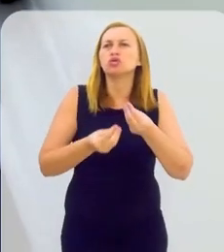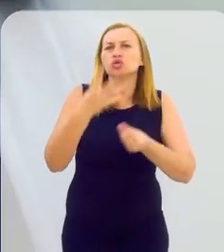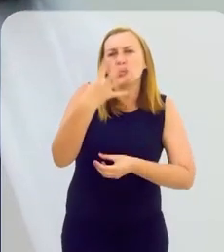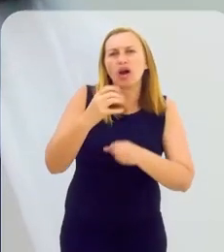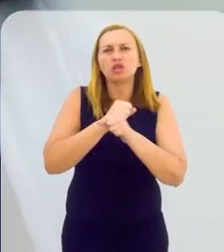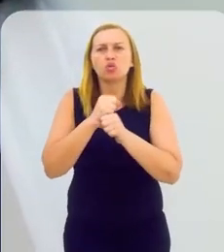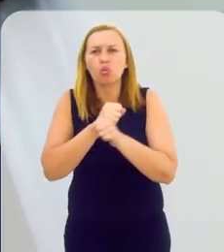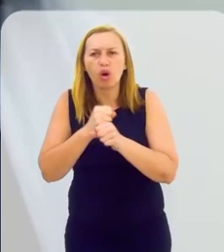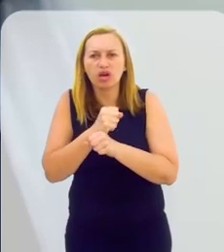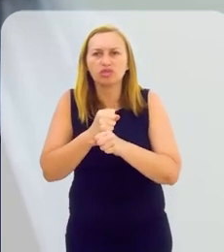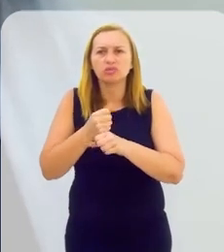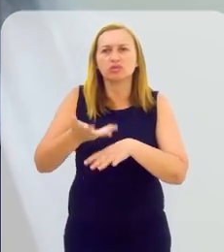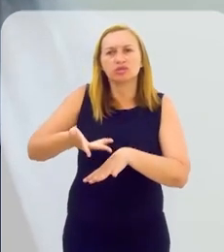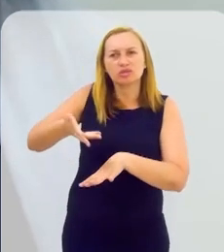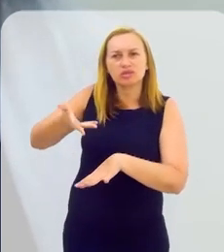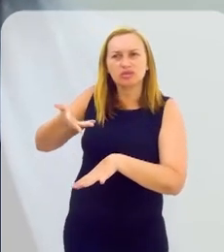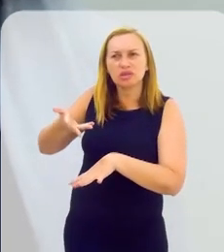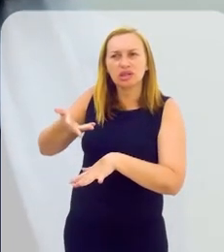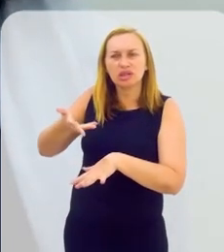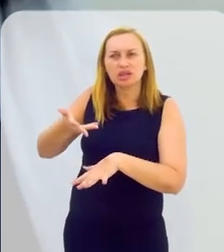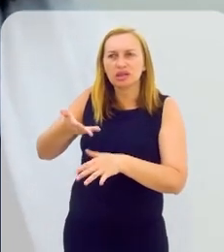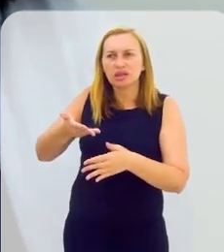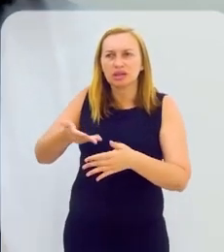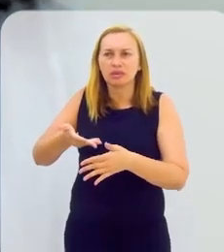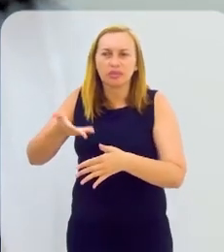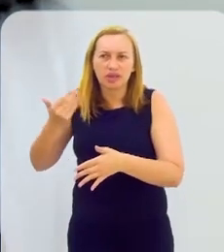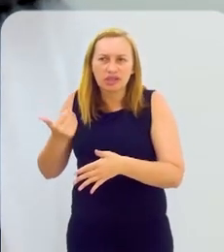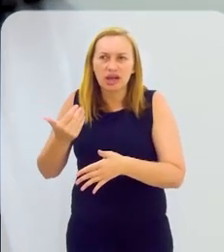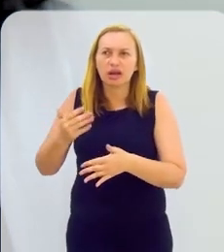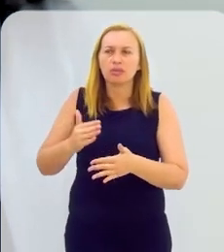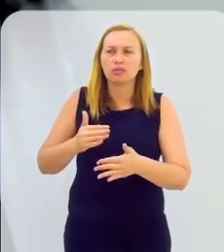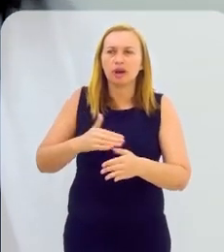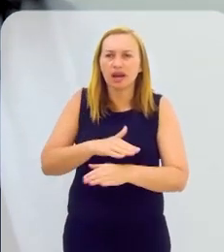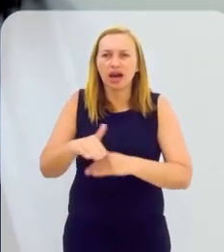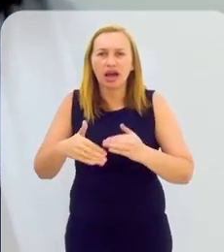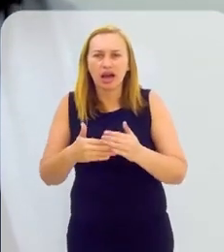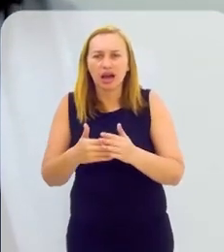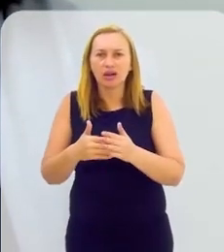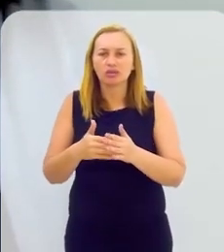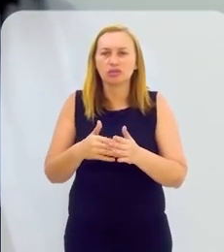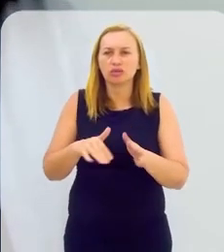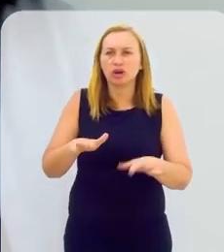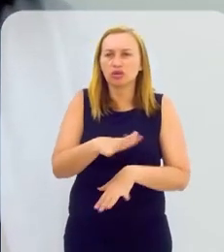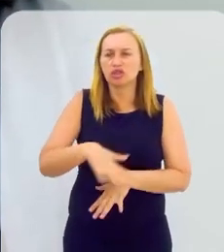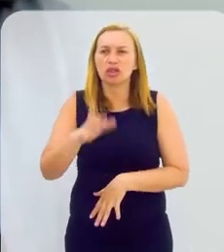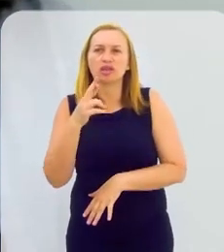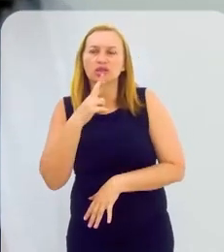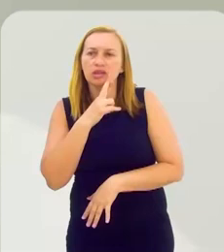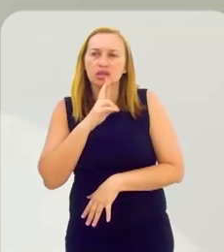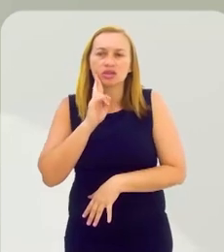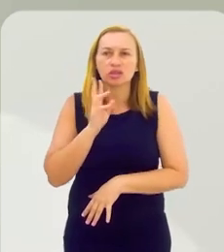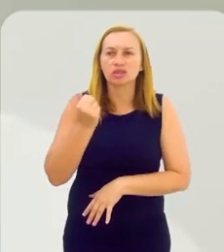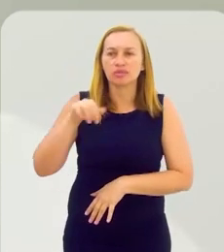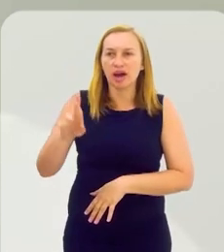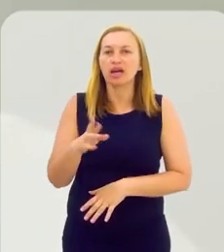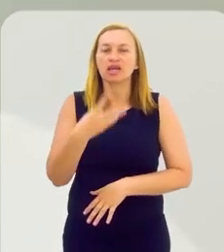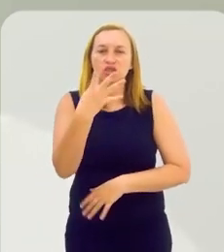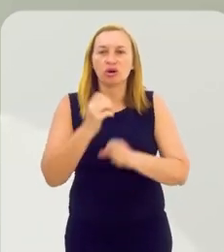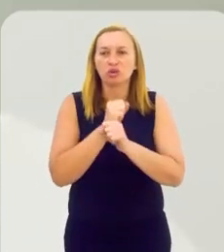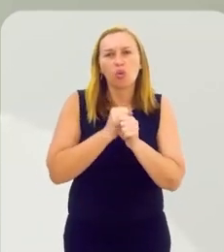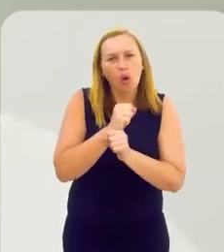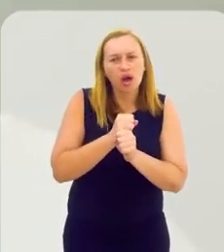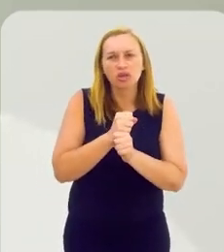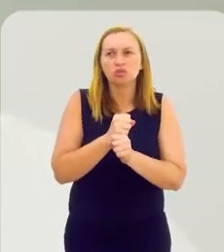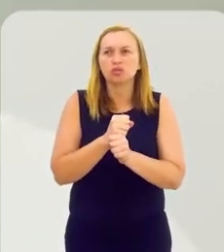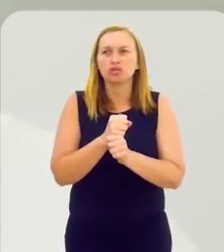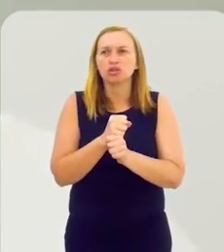o que foram esses 4 anos que passaram para o setor de bares e restaurantes do Rio. Esses 4 anos eles